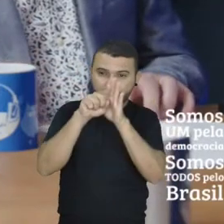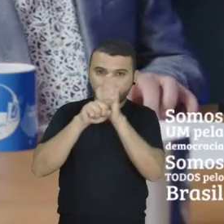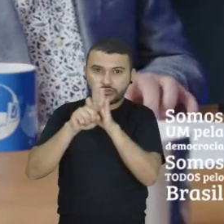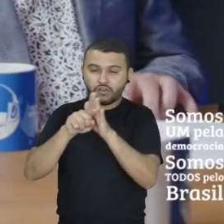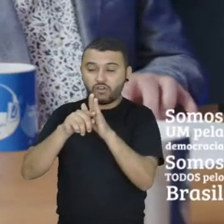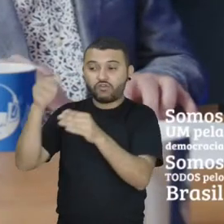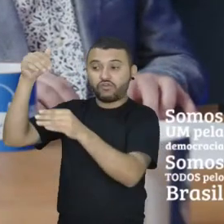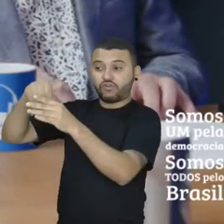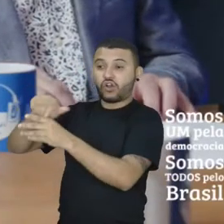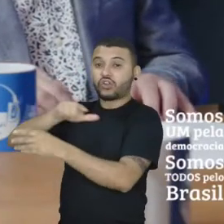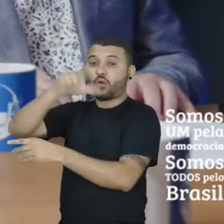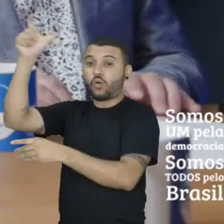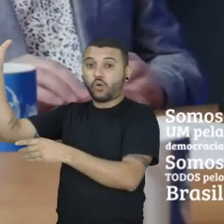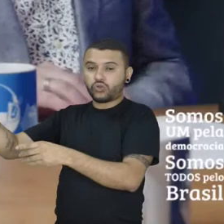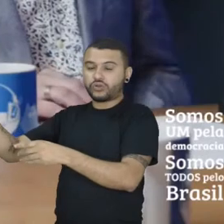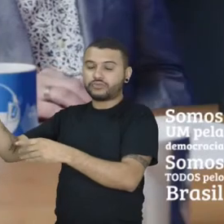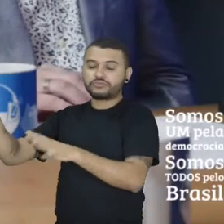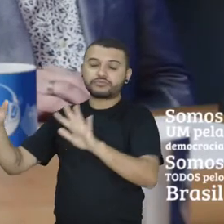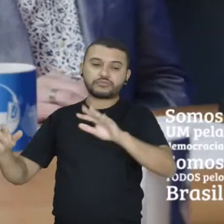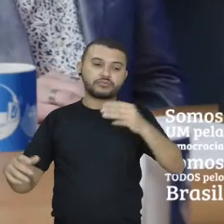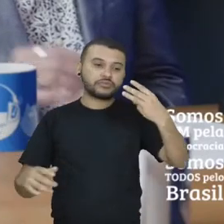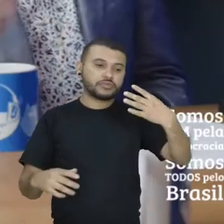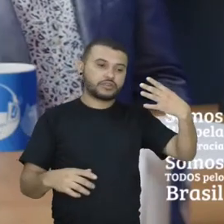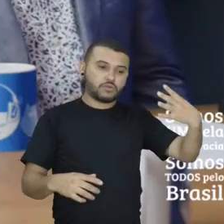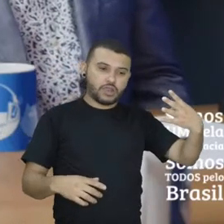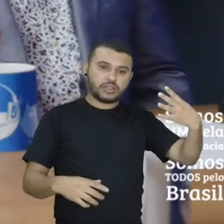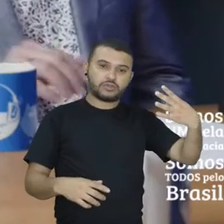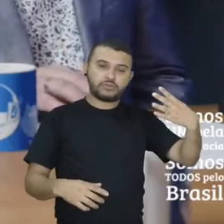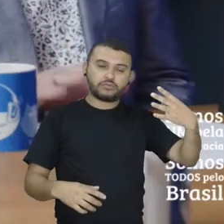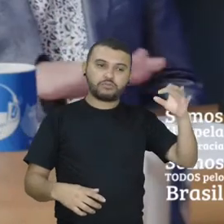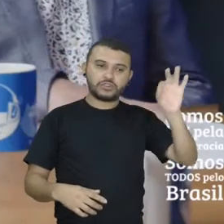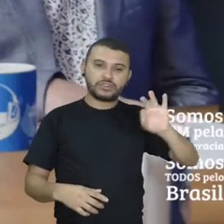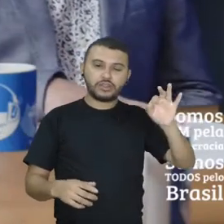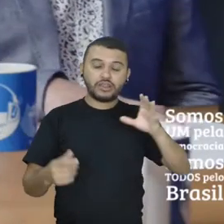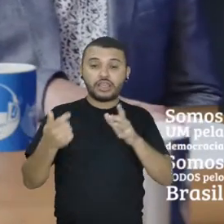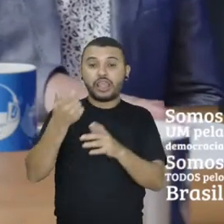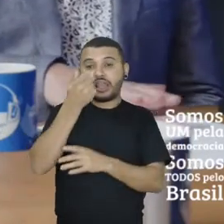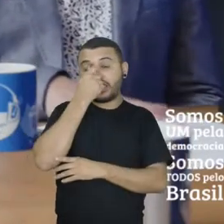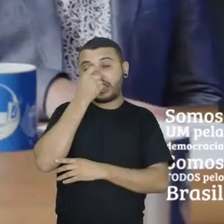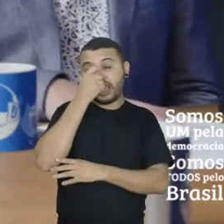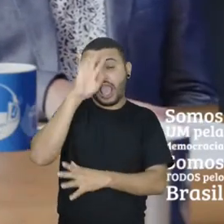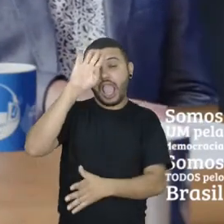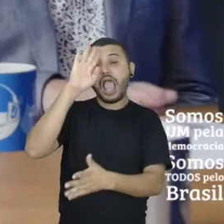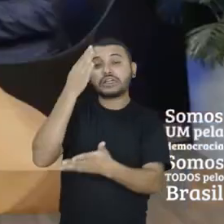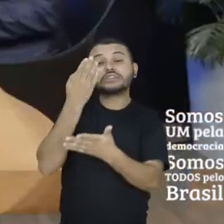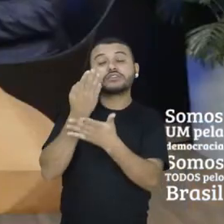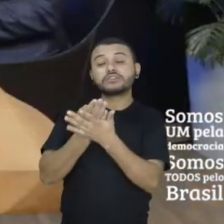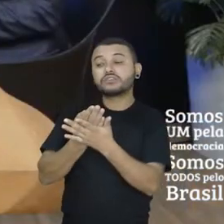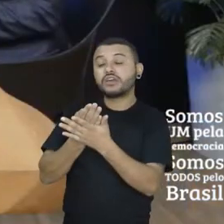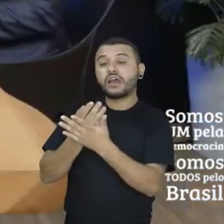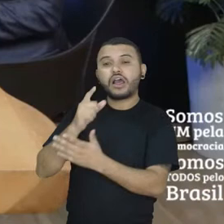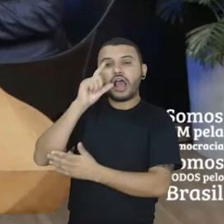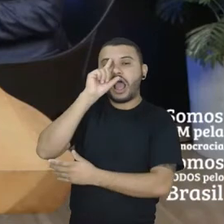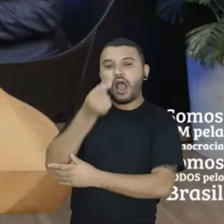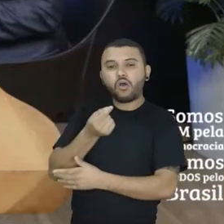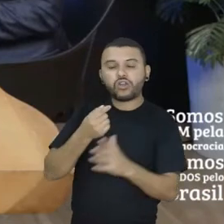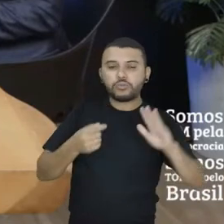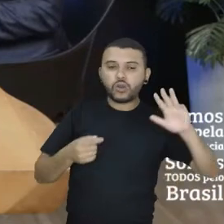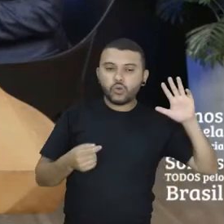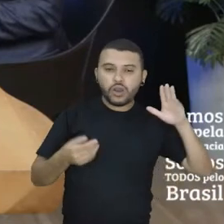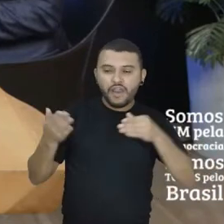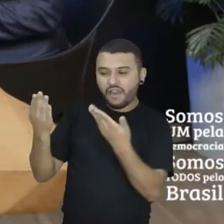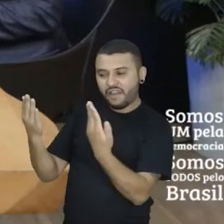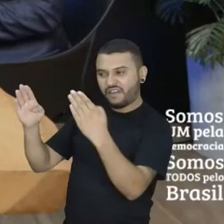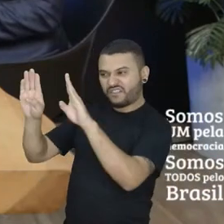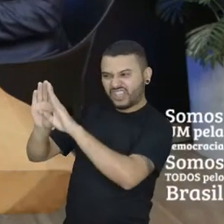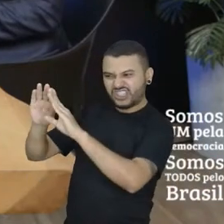outro candidato e 34% dos evangélicos, 1 em cada 3, acreditam que o senhor e o Lula vão fechar a igreja. Qual, o